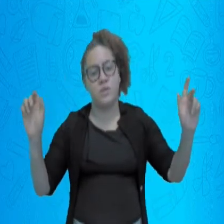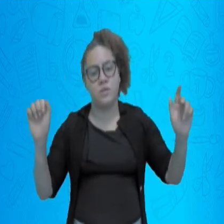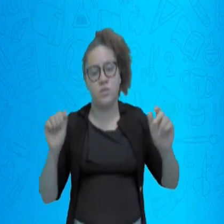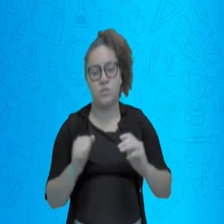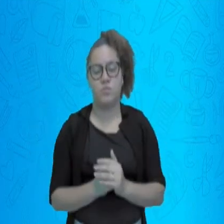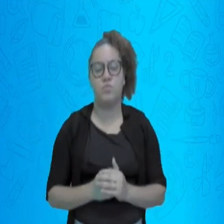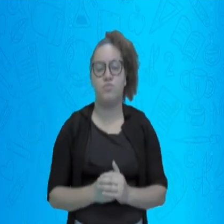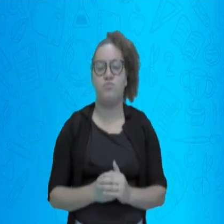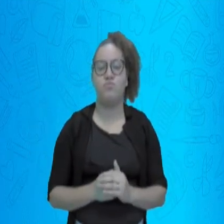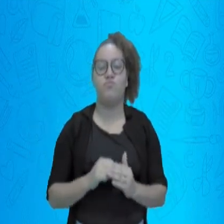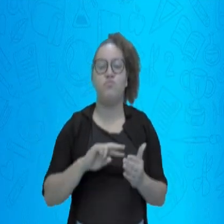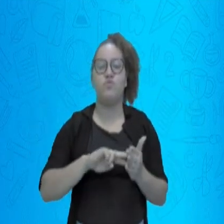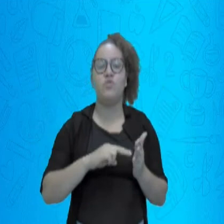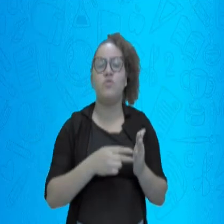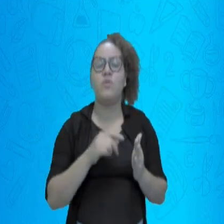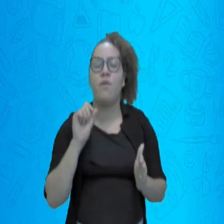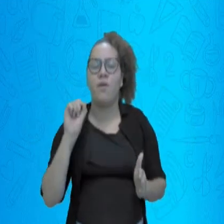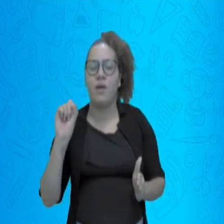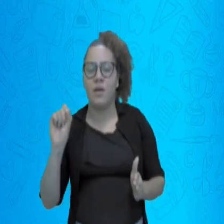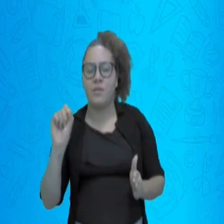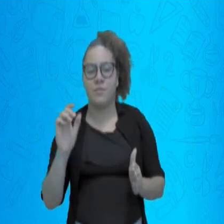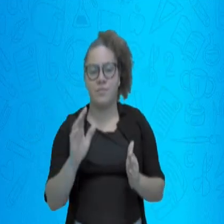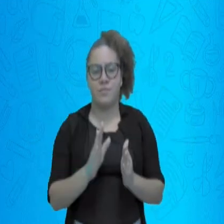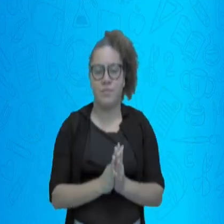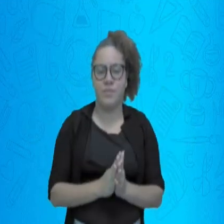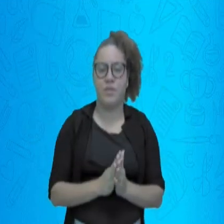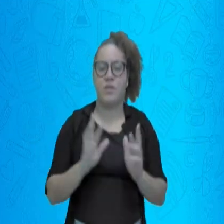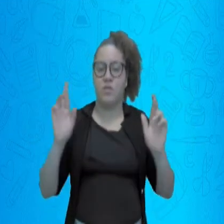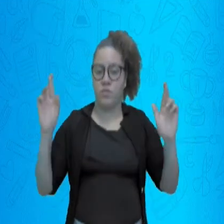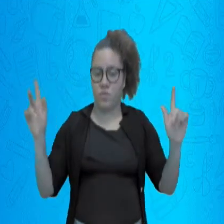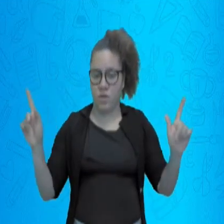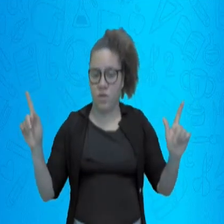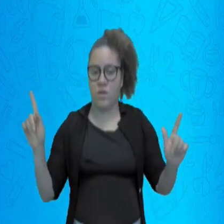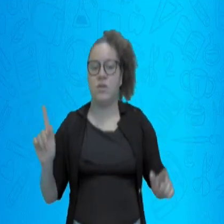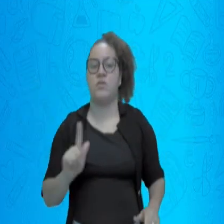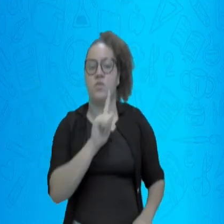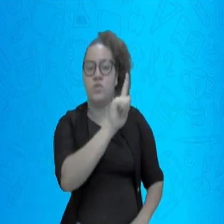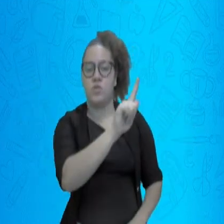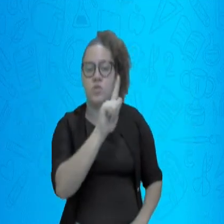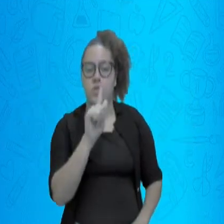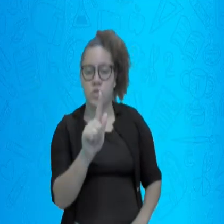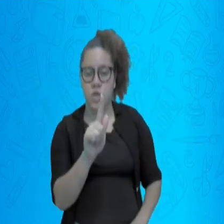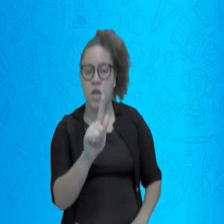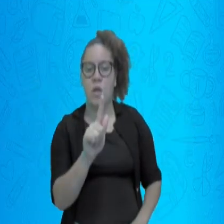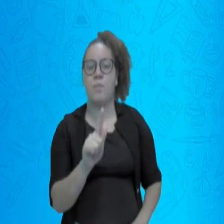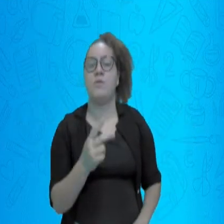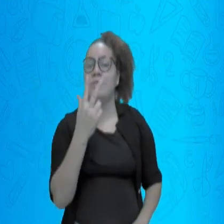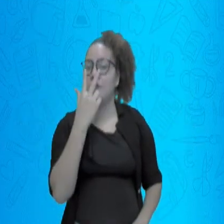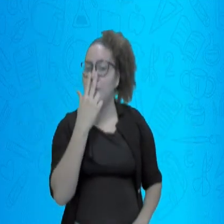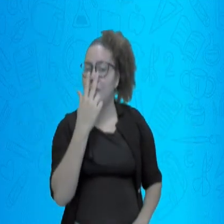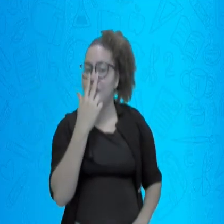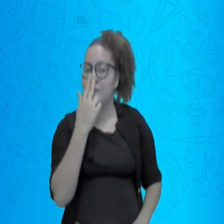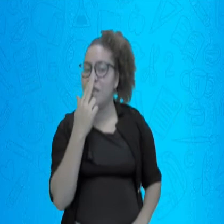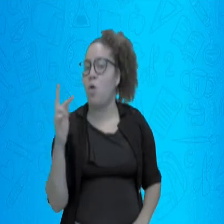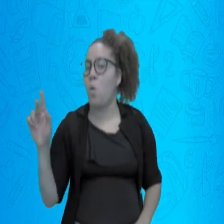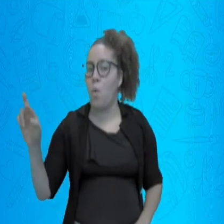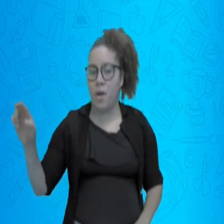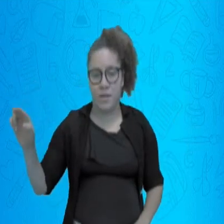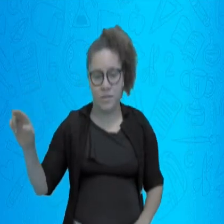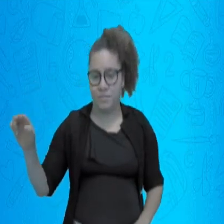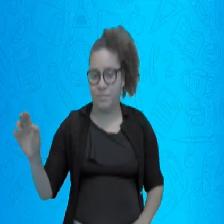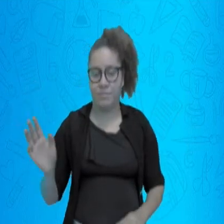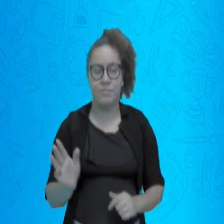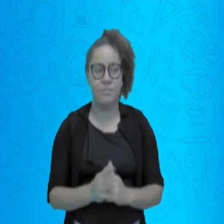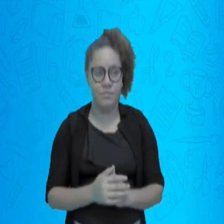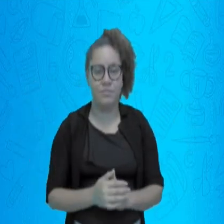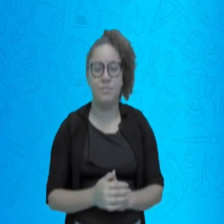dizer? A gente tem duas formas de irmãos gêmeos. A gente tem aquele irmão gêmeo que são idênticos, eles são